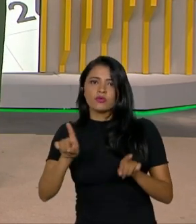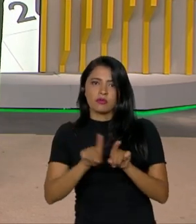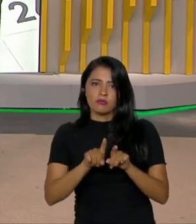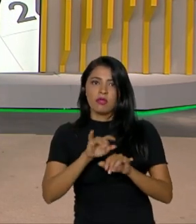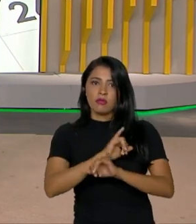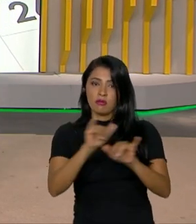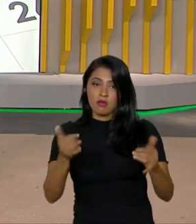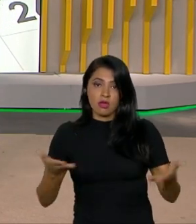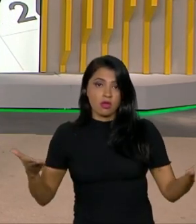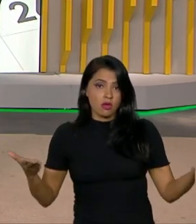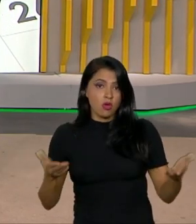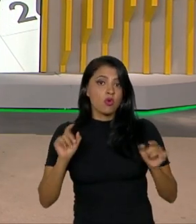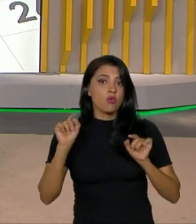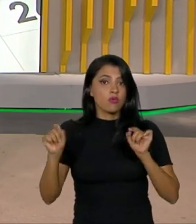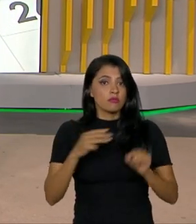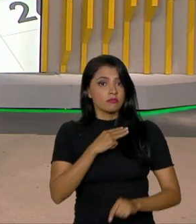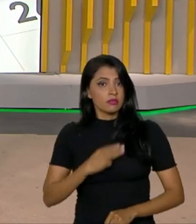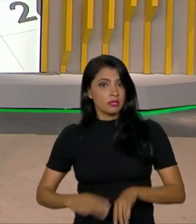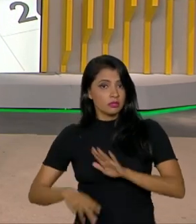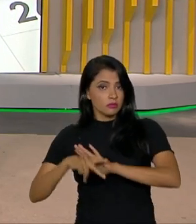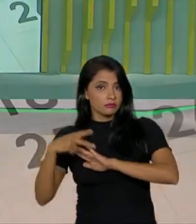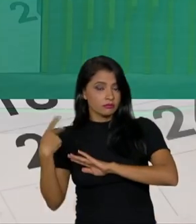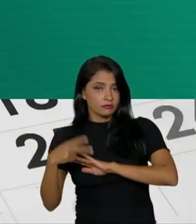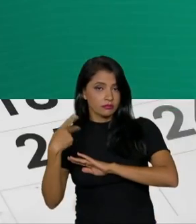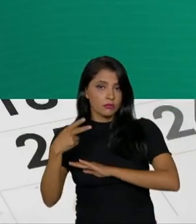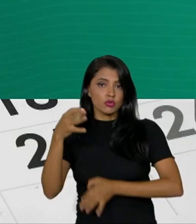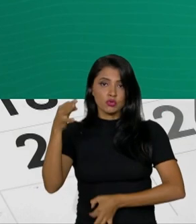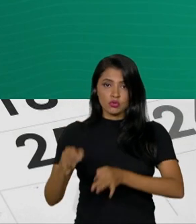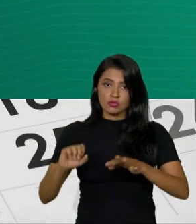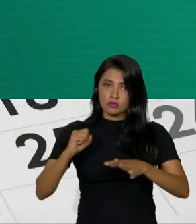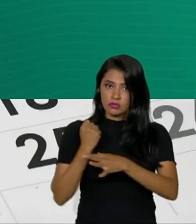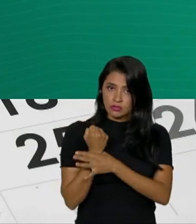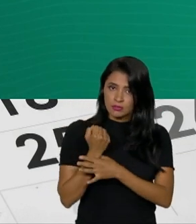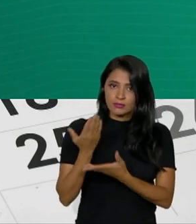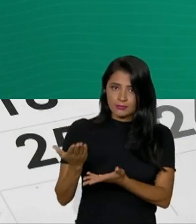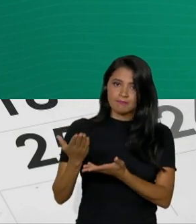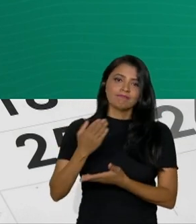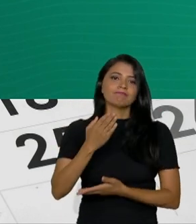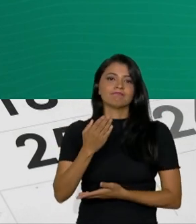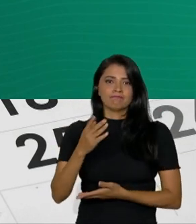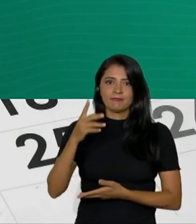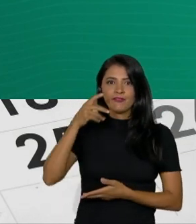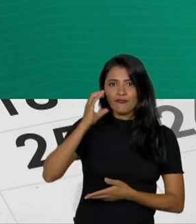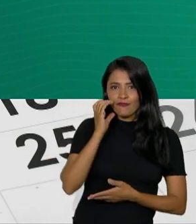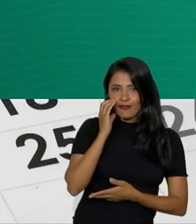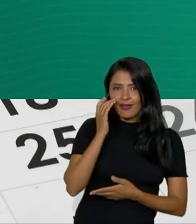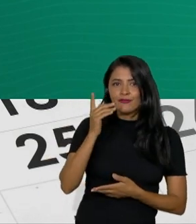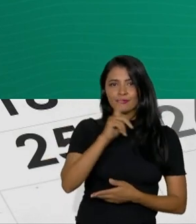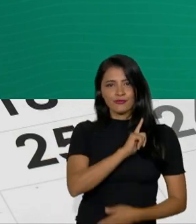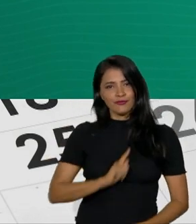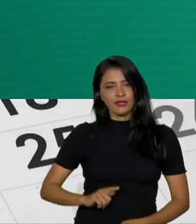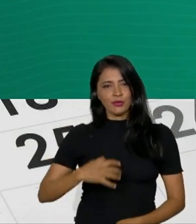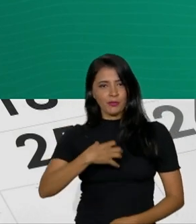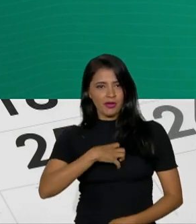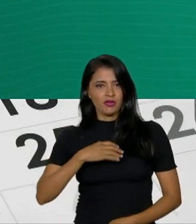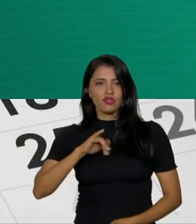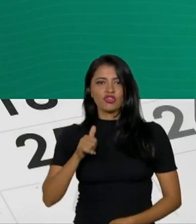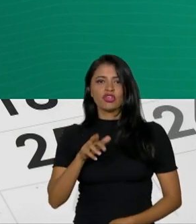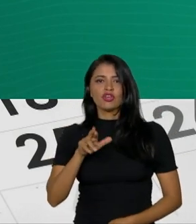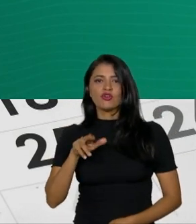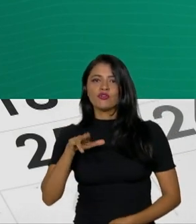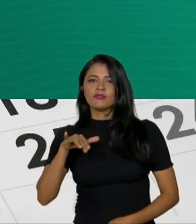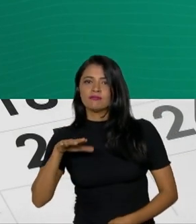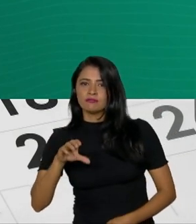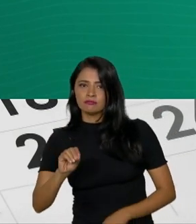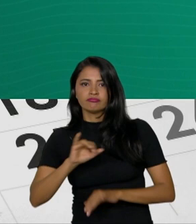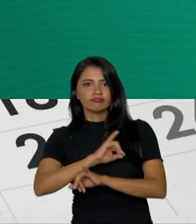aqui para você agora é que o ministro da Justiça e Segurança Pública, Flávio Dino, e o governador baiano Jerônimo Rodrigues anunciam